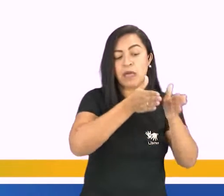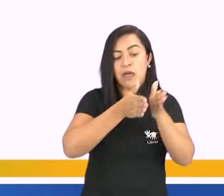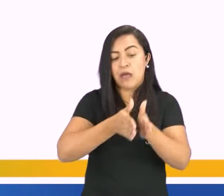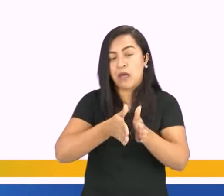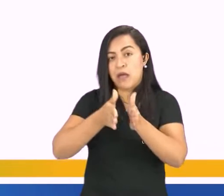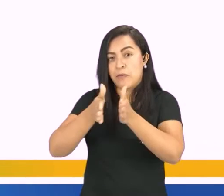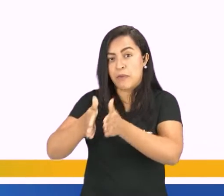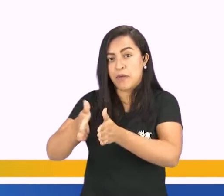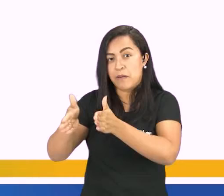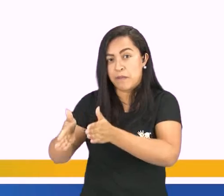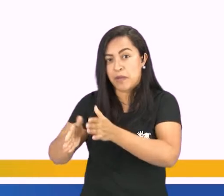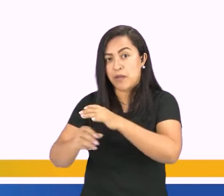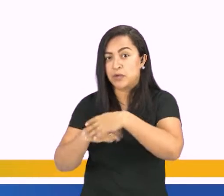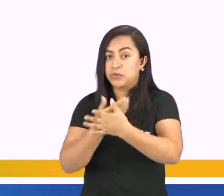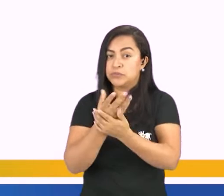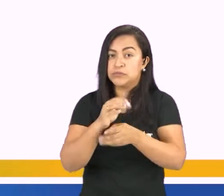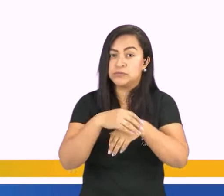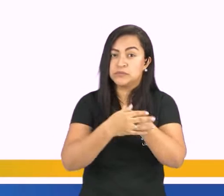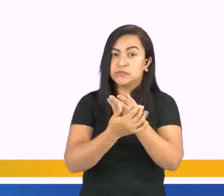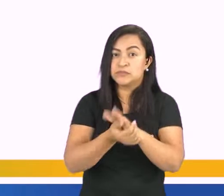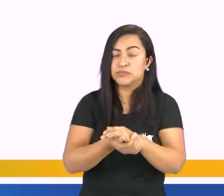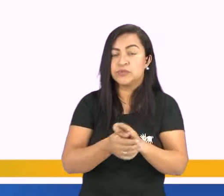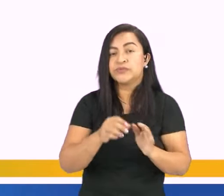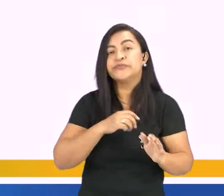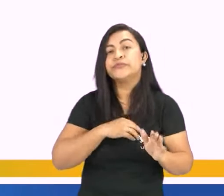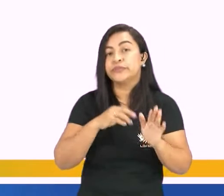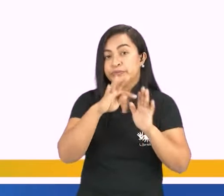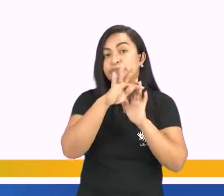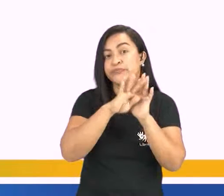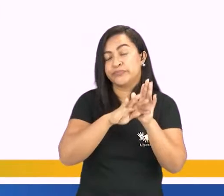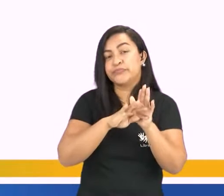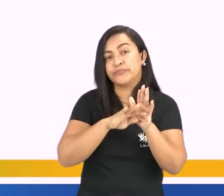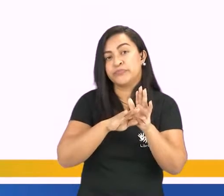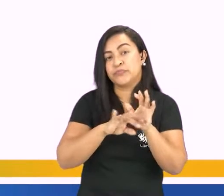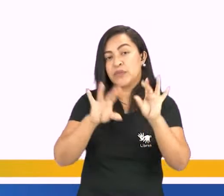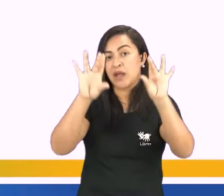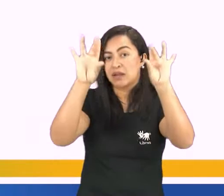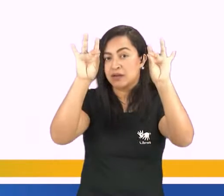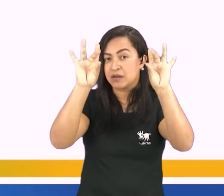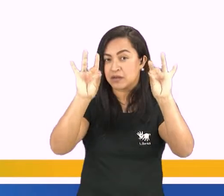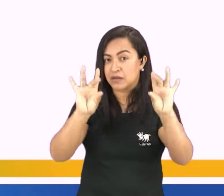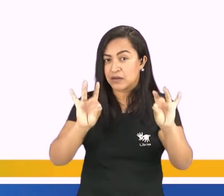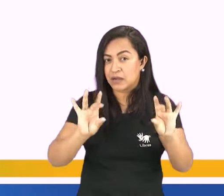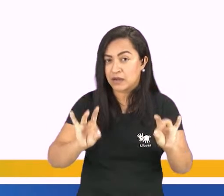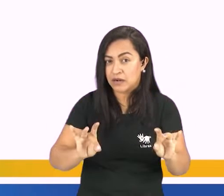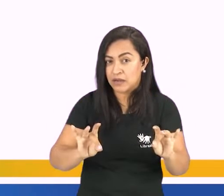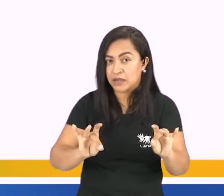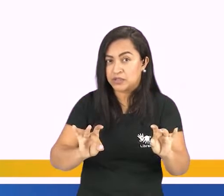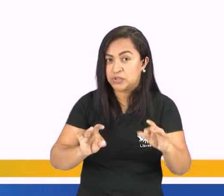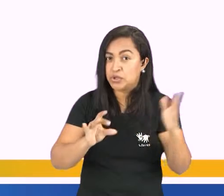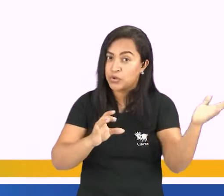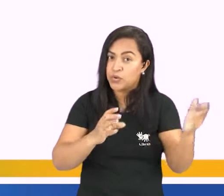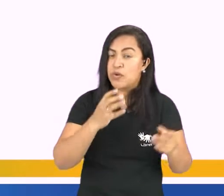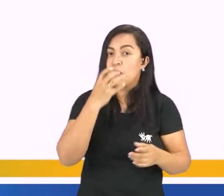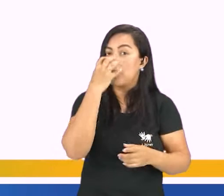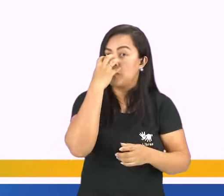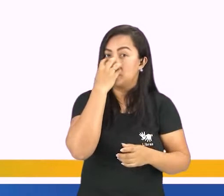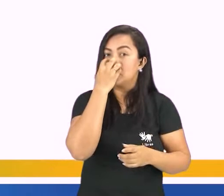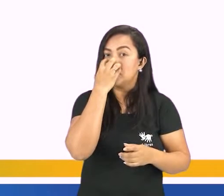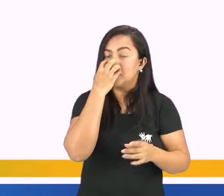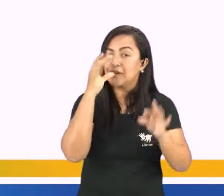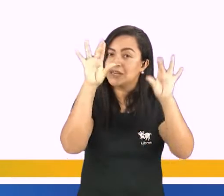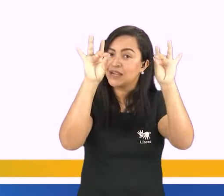as mãos. Temos aí, portanto, um texto descritivo, onde fala sobre o animal, descreve esse